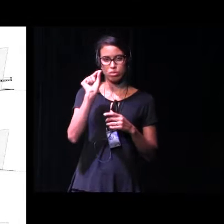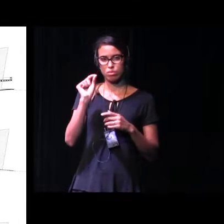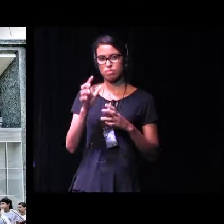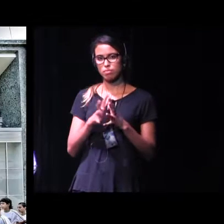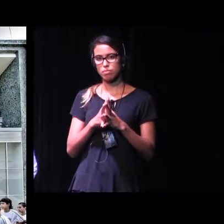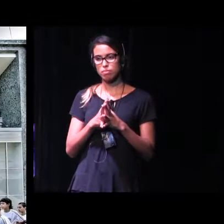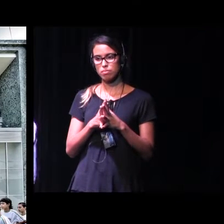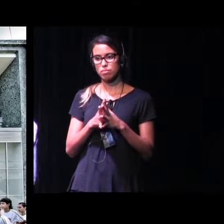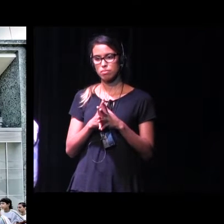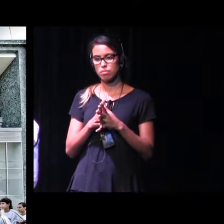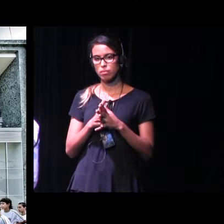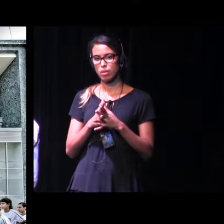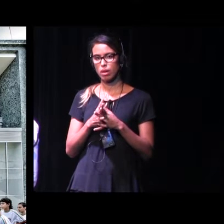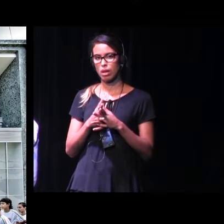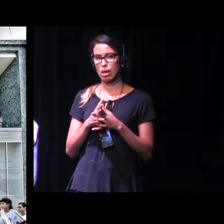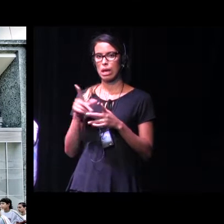Outra vez a complexidade.